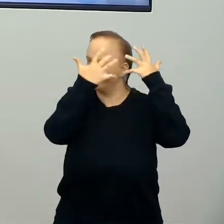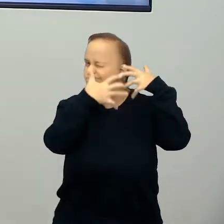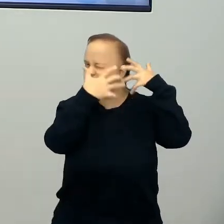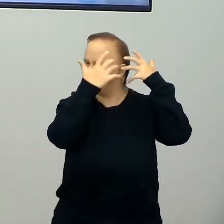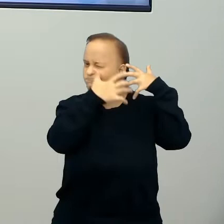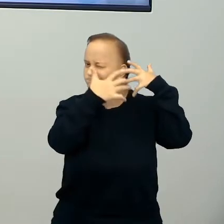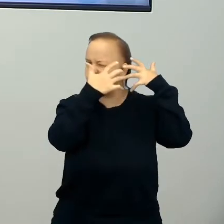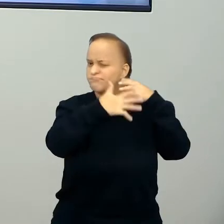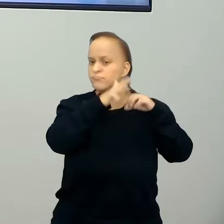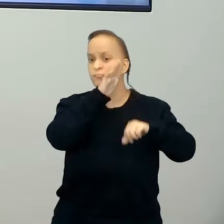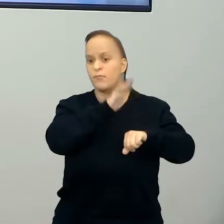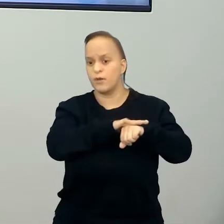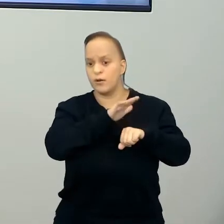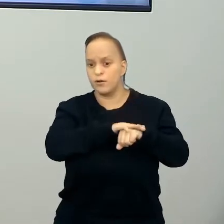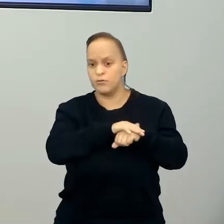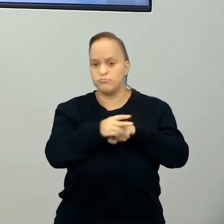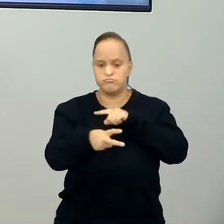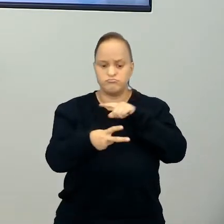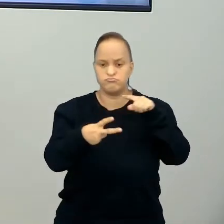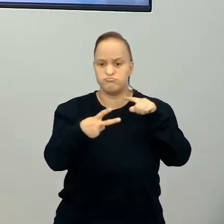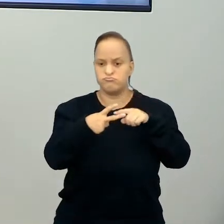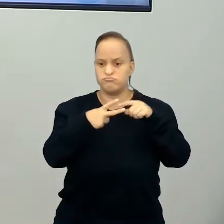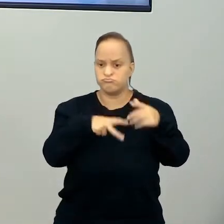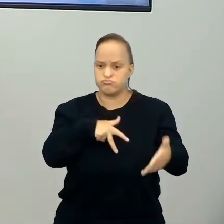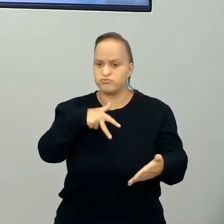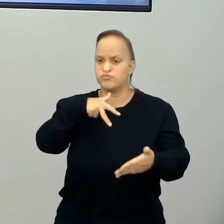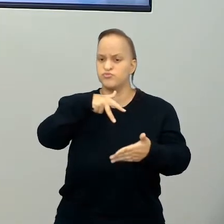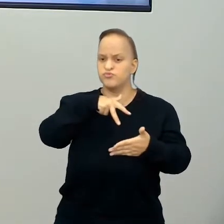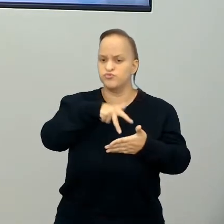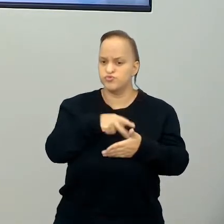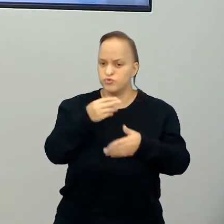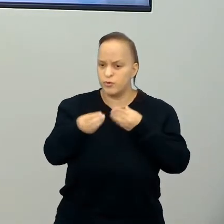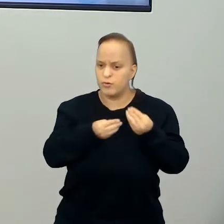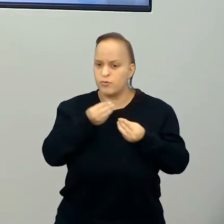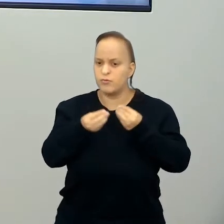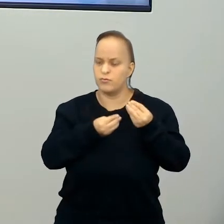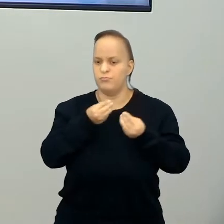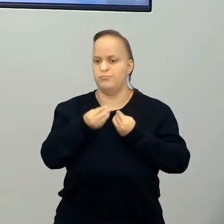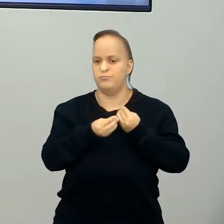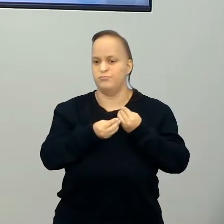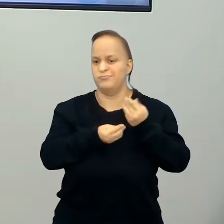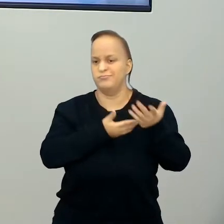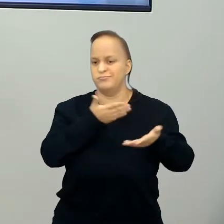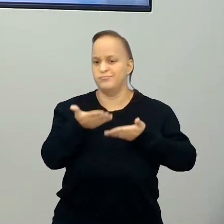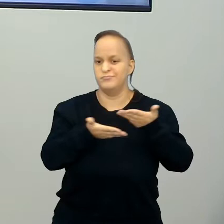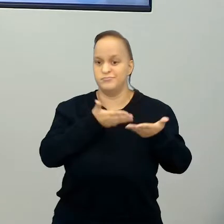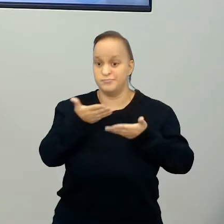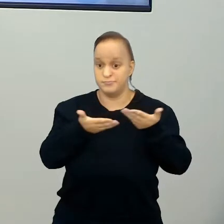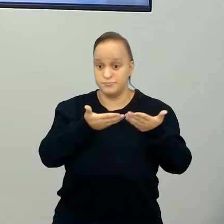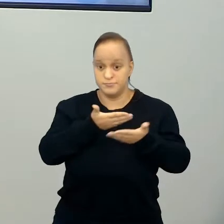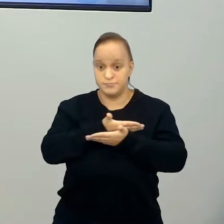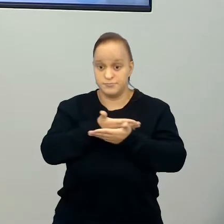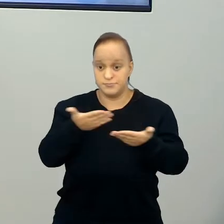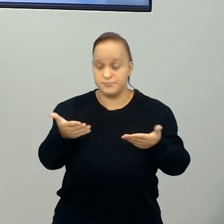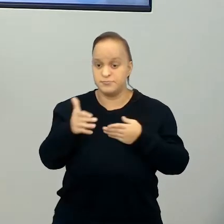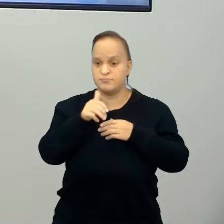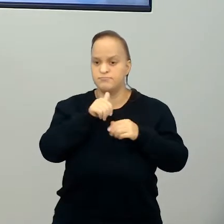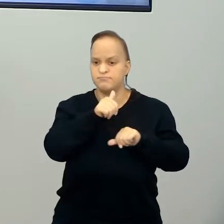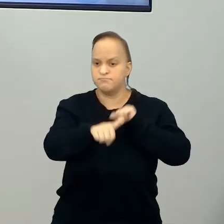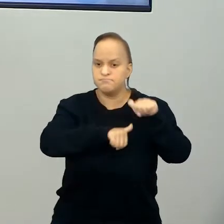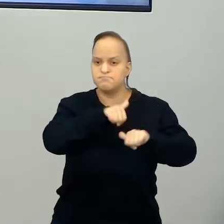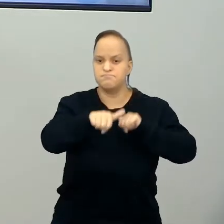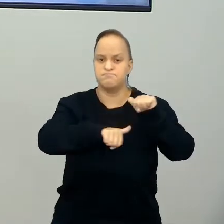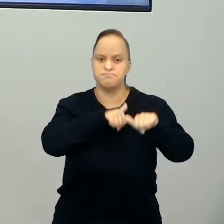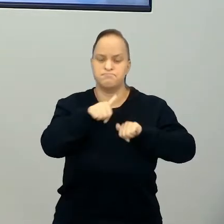minhas práticas. Então, é muito mais essa relação de que a gente mudar, eu não ser a mesma